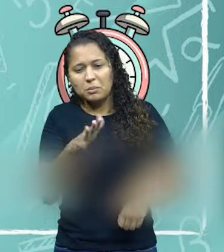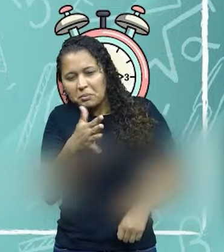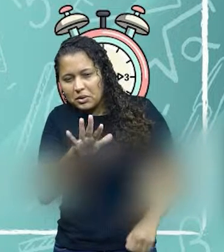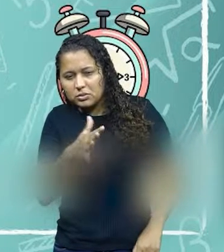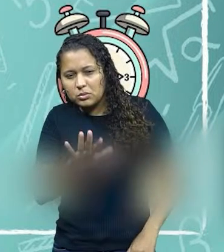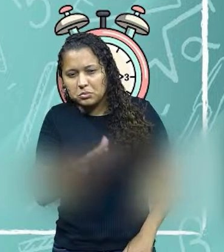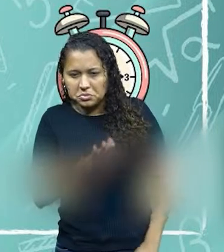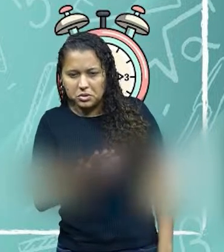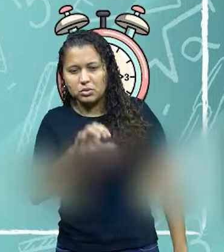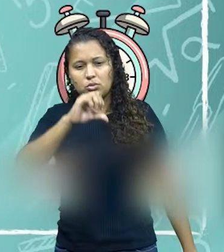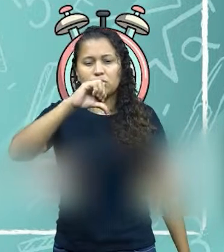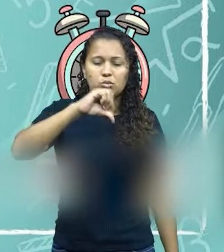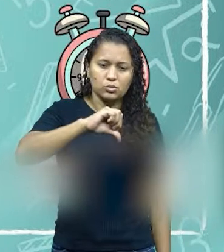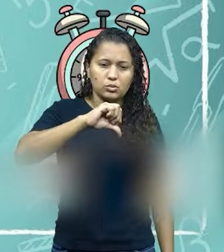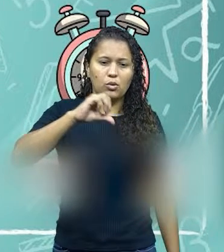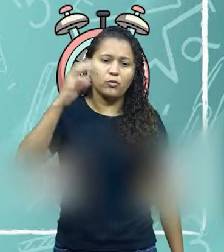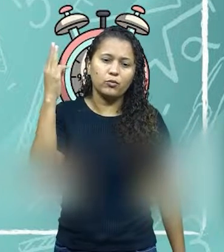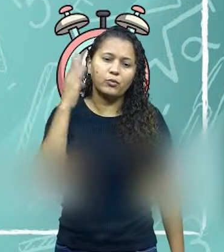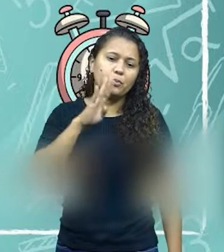duração de